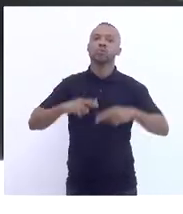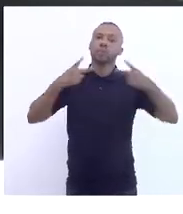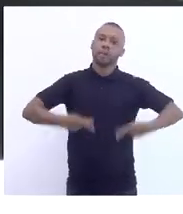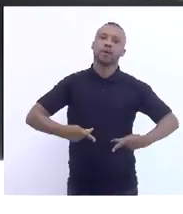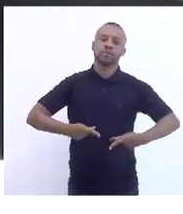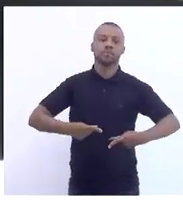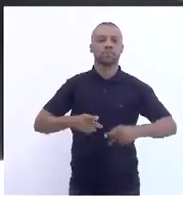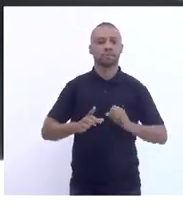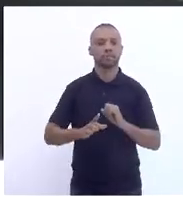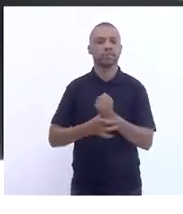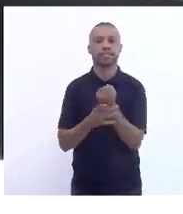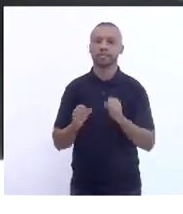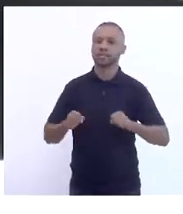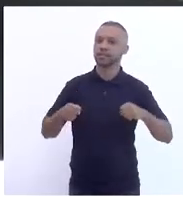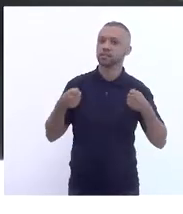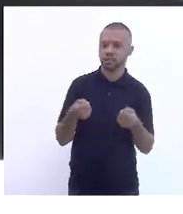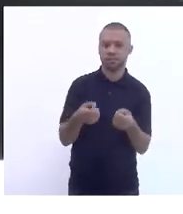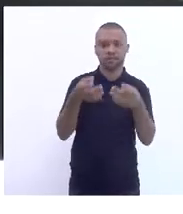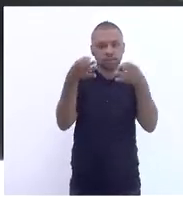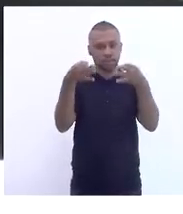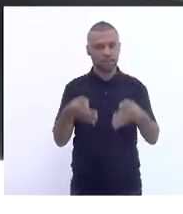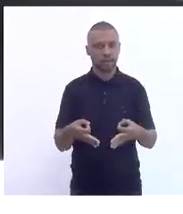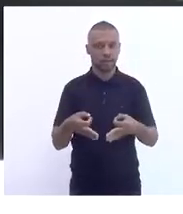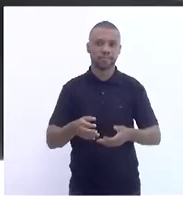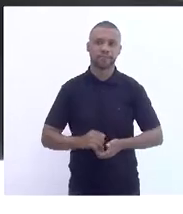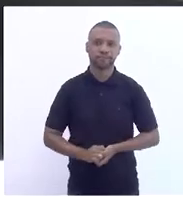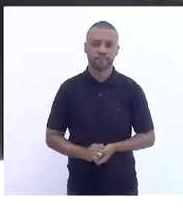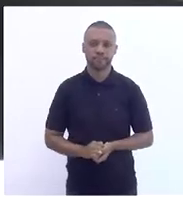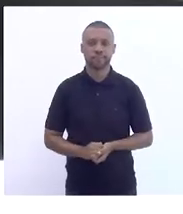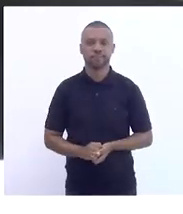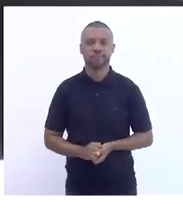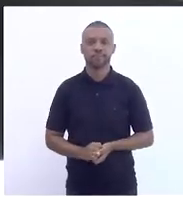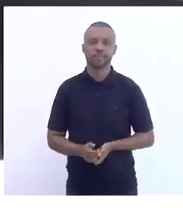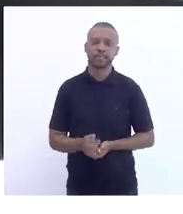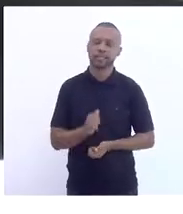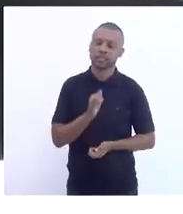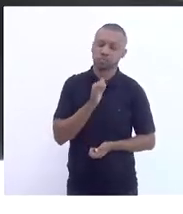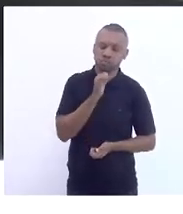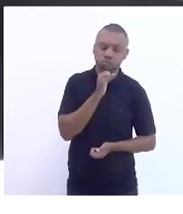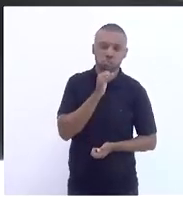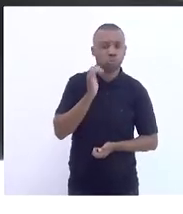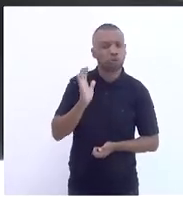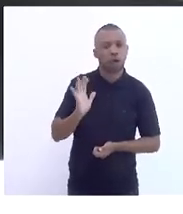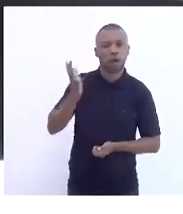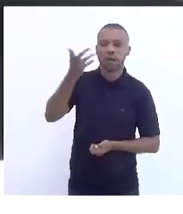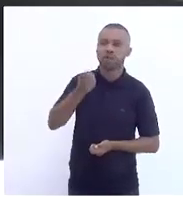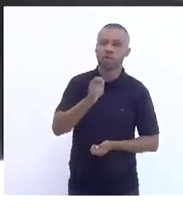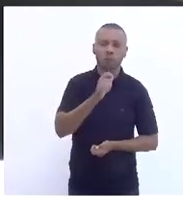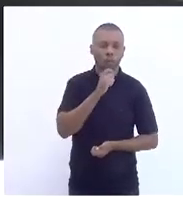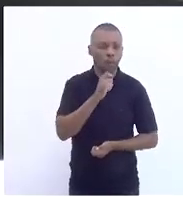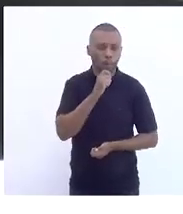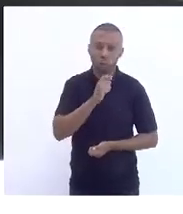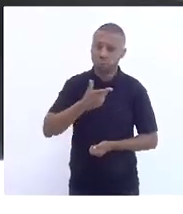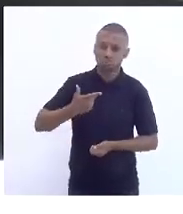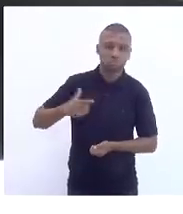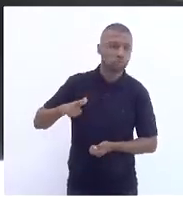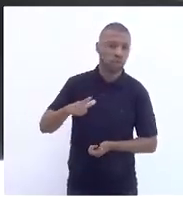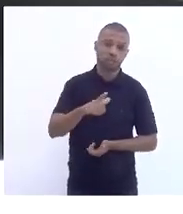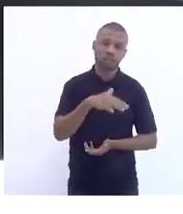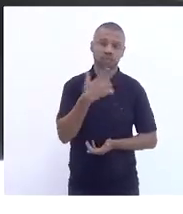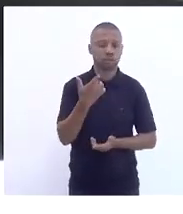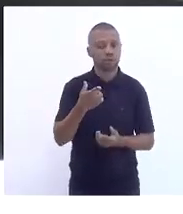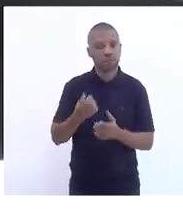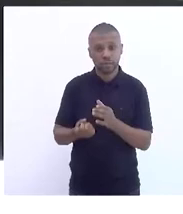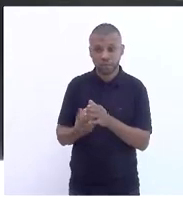sendo garantidos efetivados né infelizmente isso não acontece então que se crie de fato